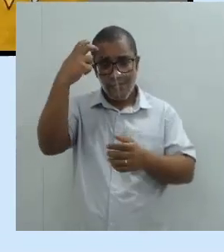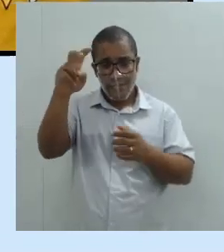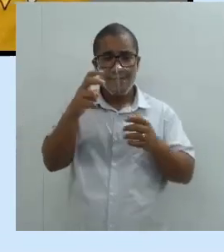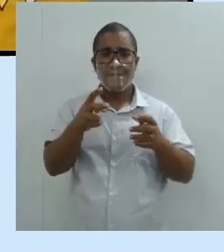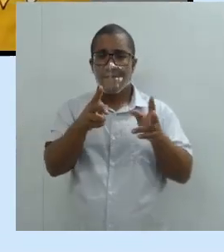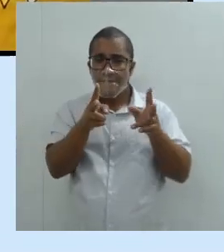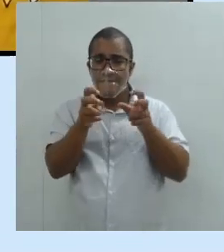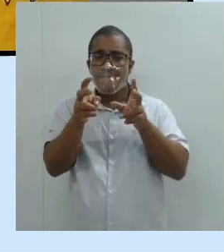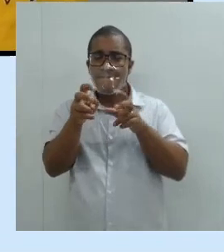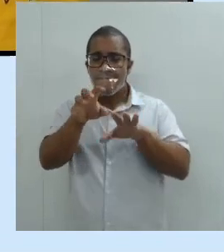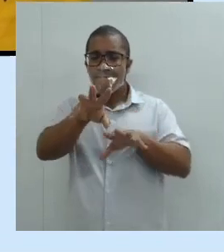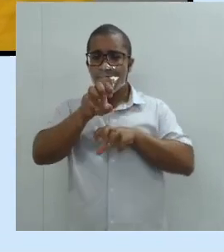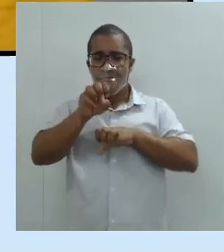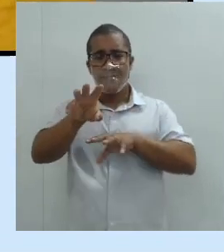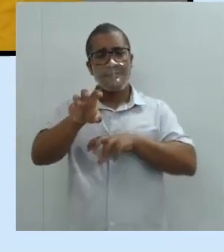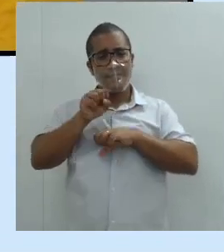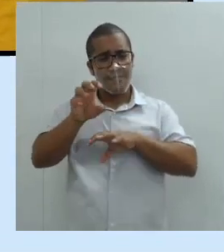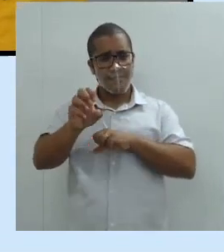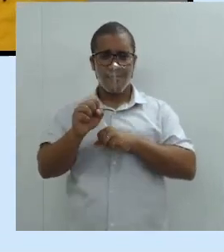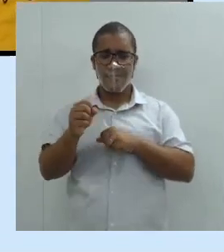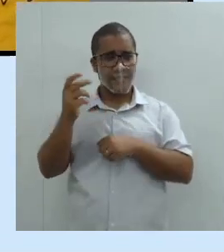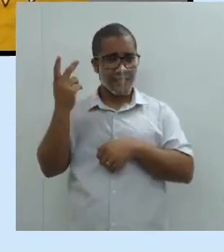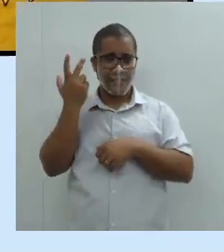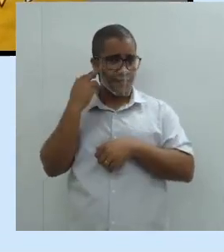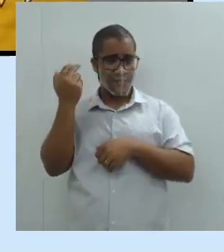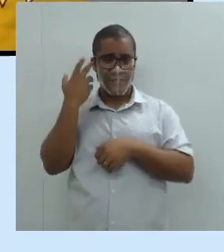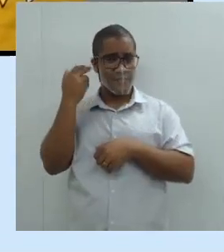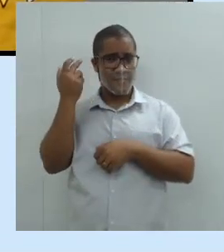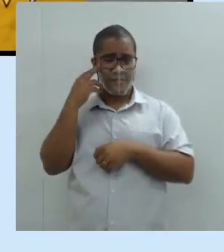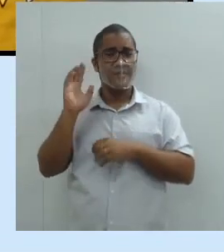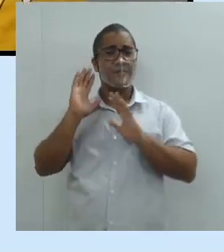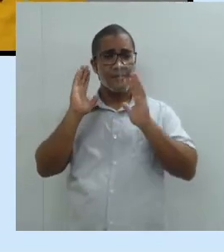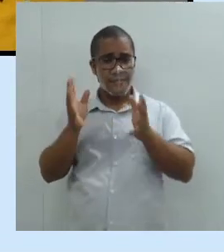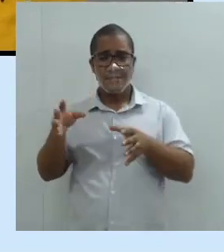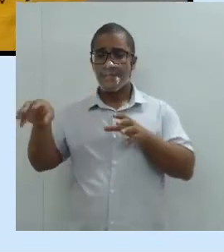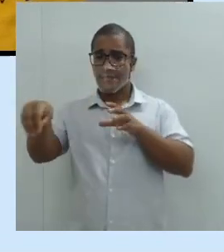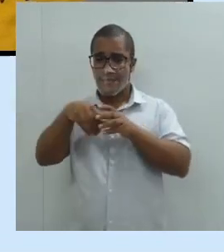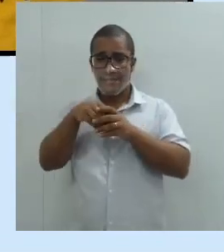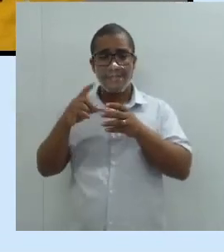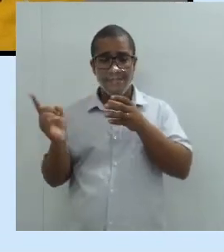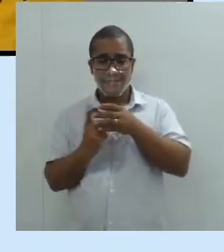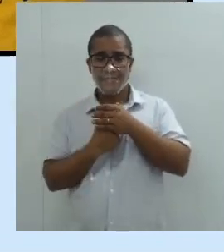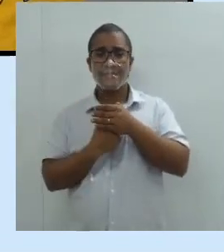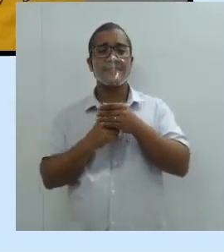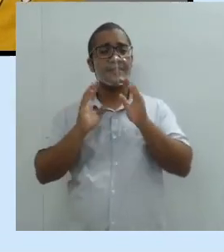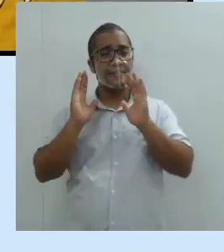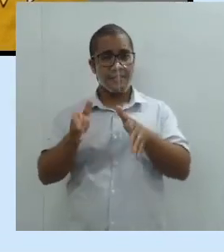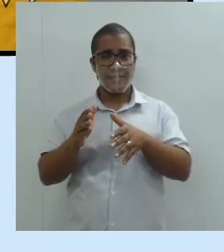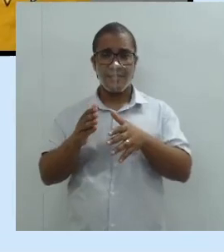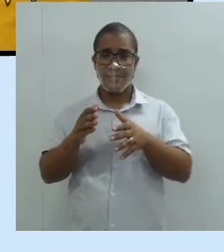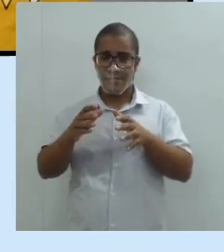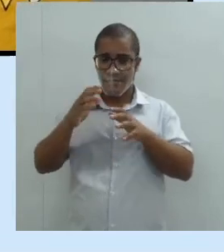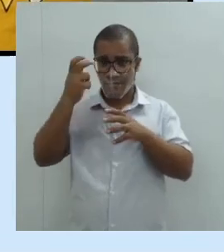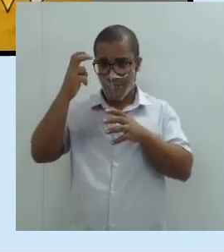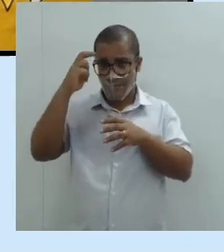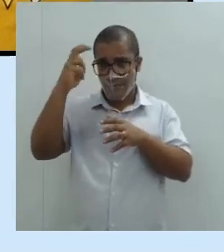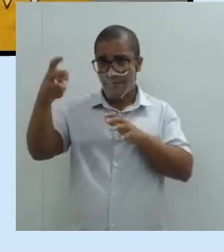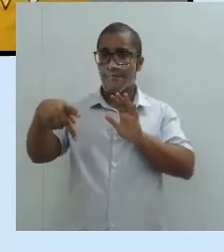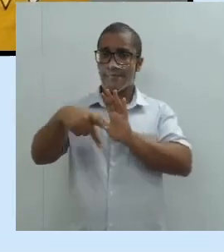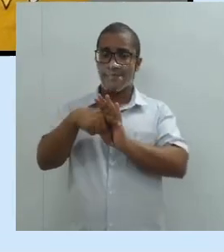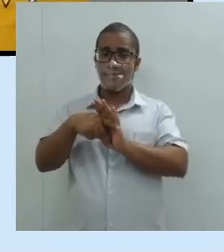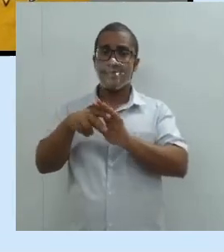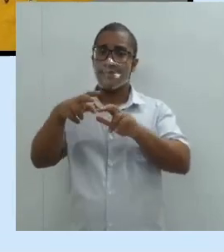não, de forma automática, a gente está inserido nessa cultura, tá certo? Então é por isso que